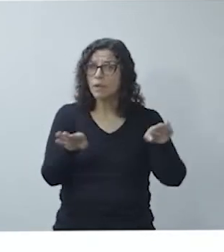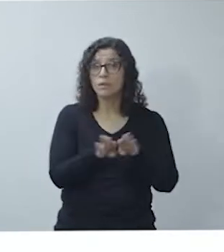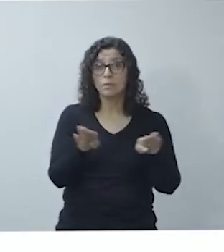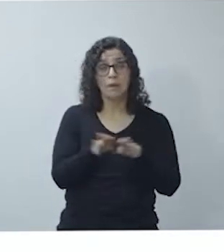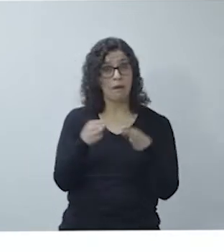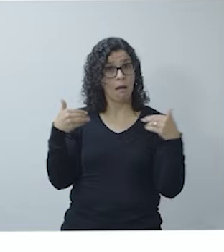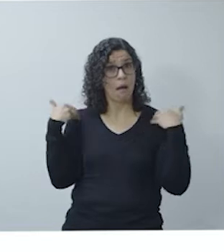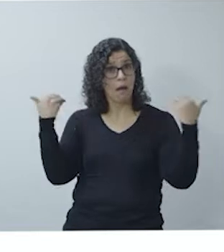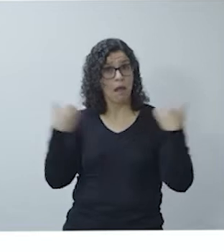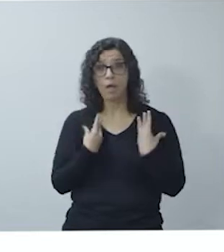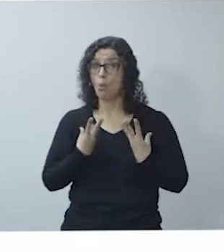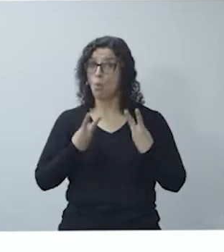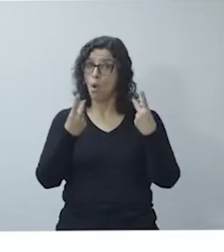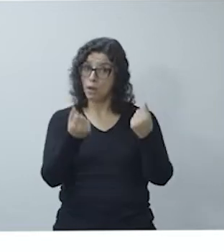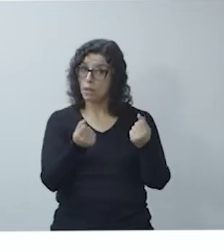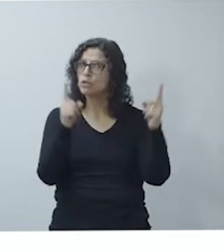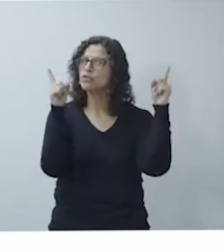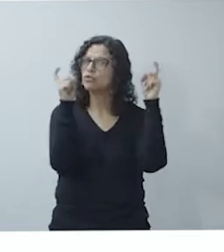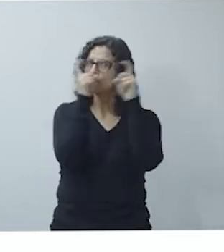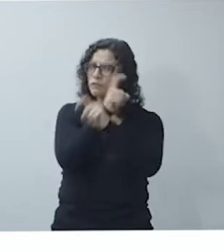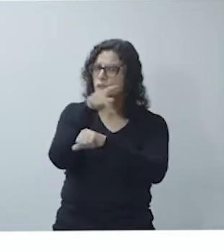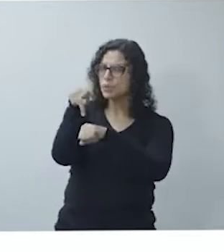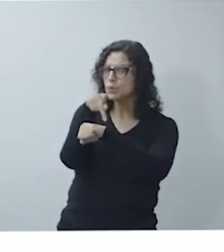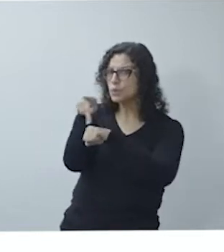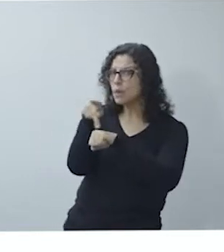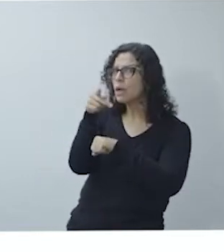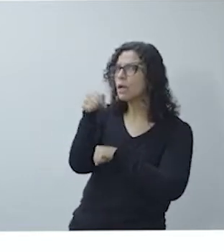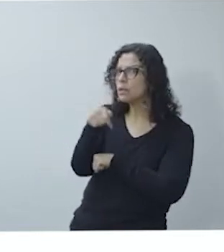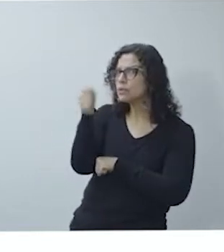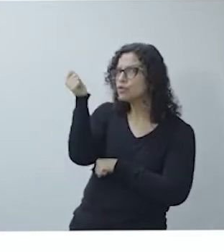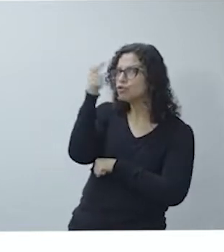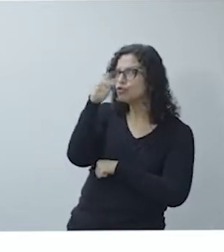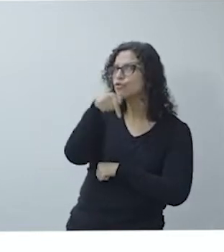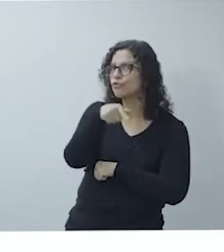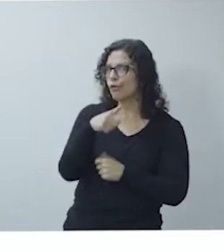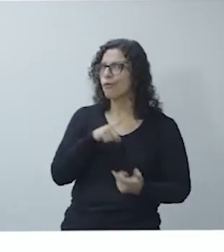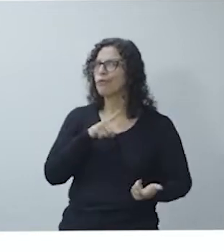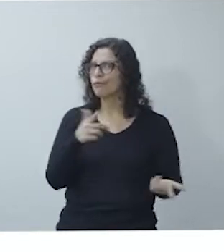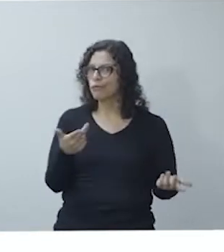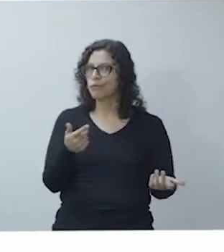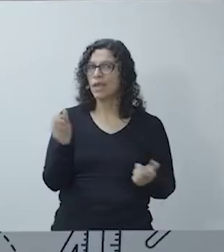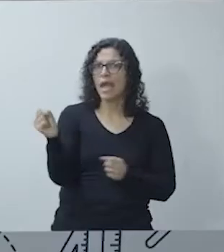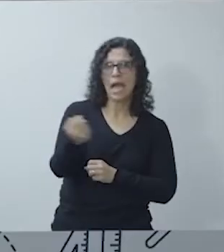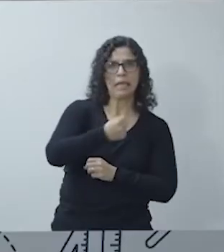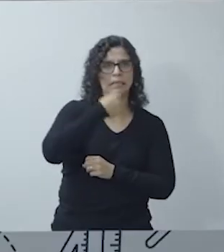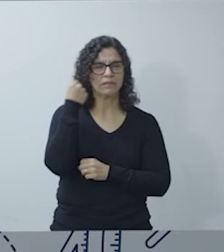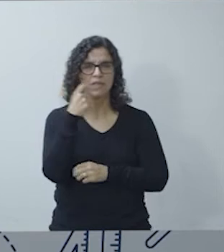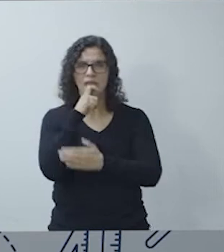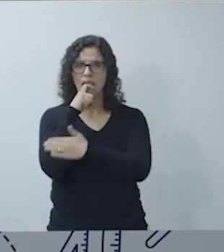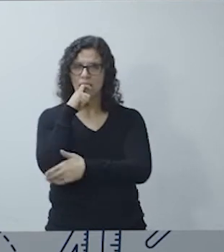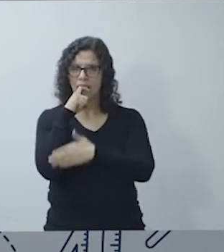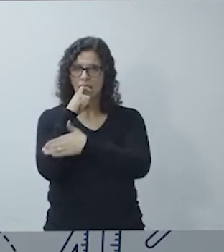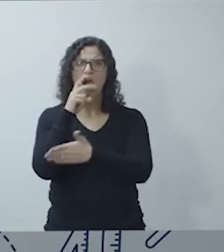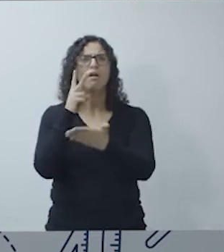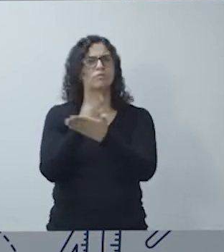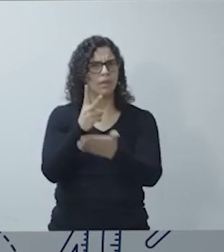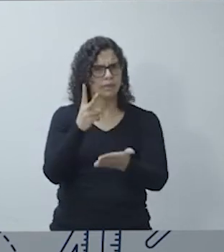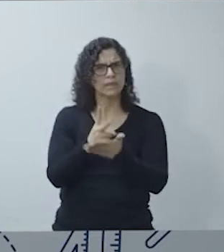alegre, qualidade raríssima no país, onde o sol, a cerveja e a inveja